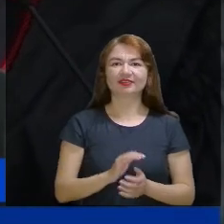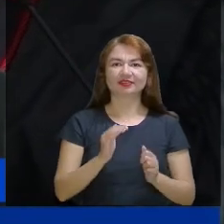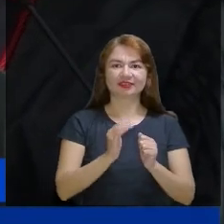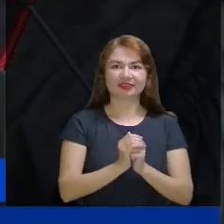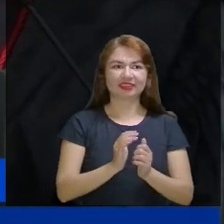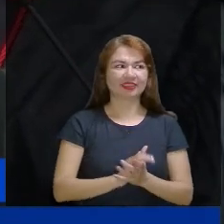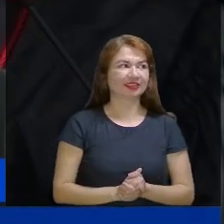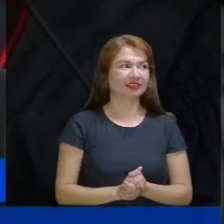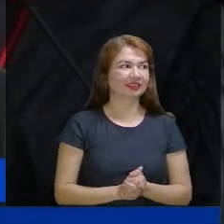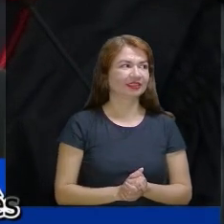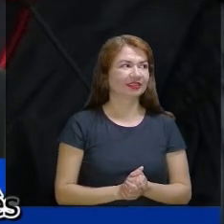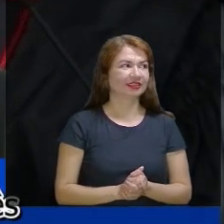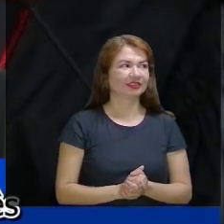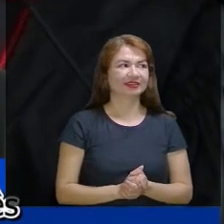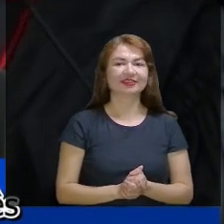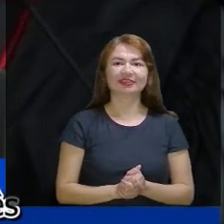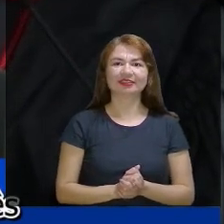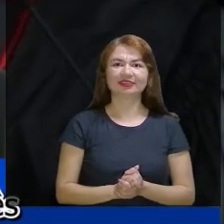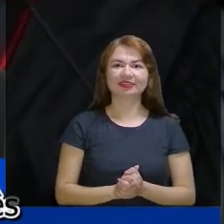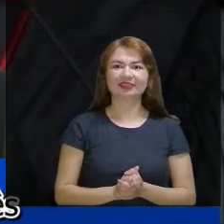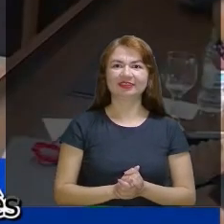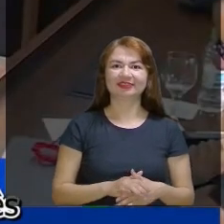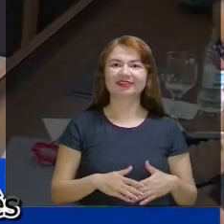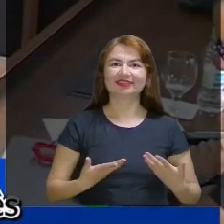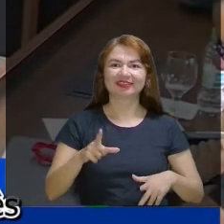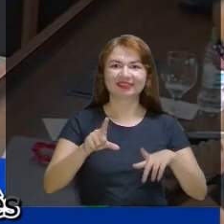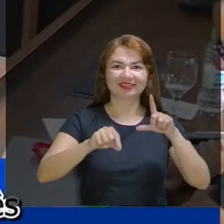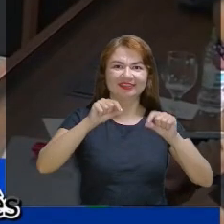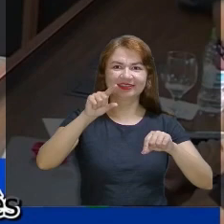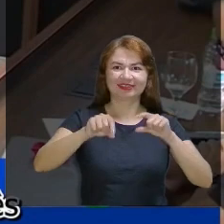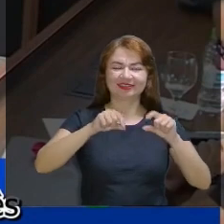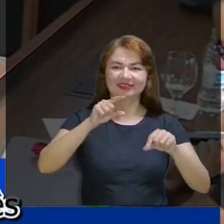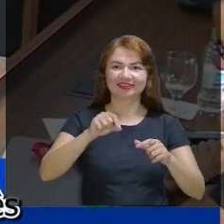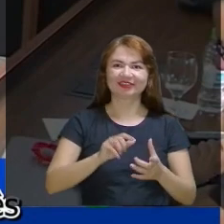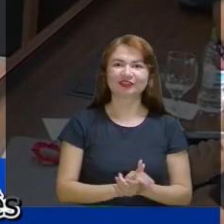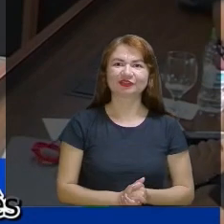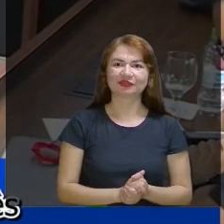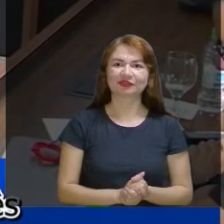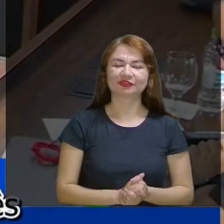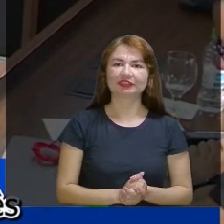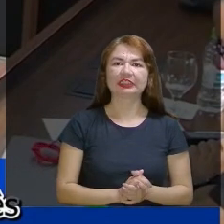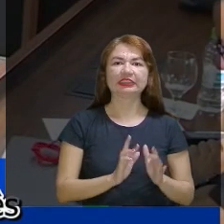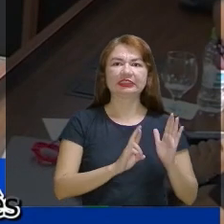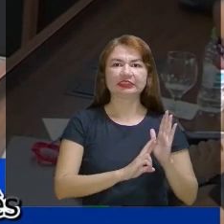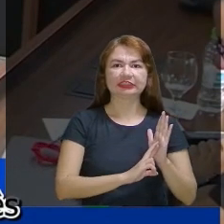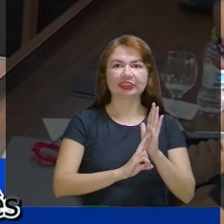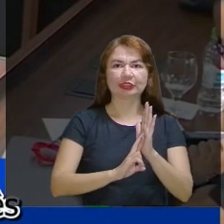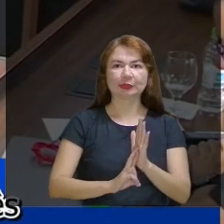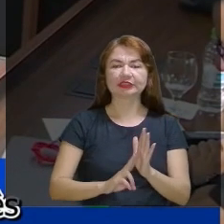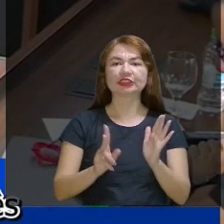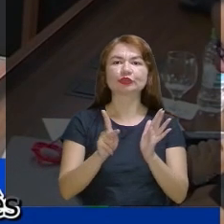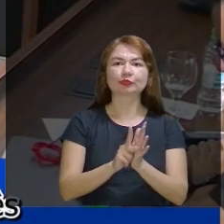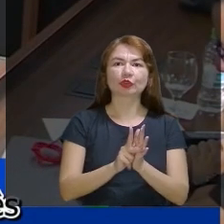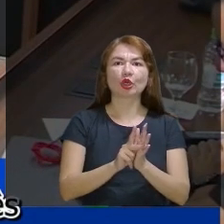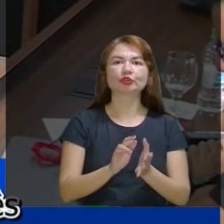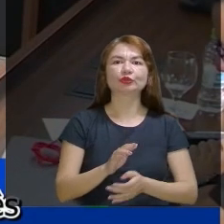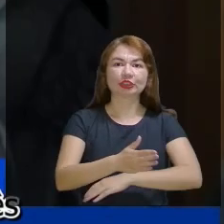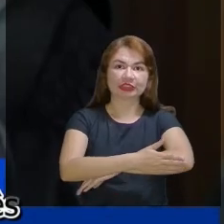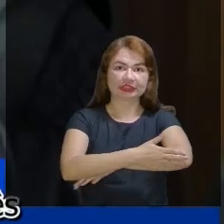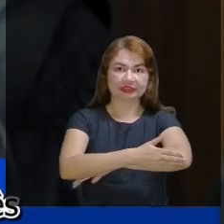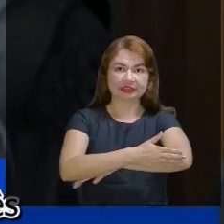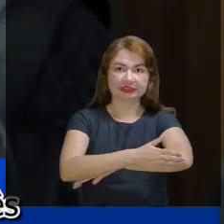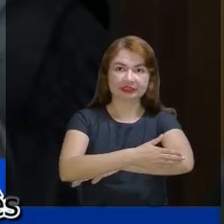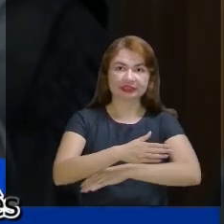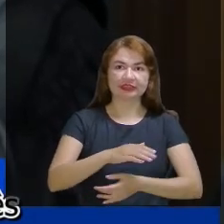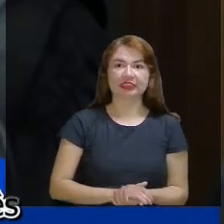linhas gerais, ele possibilita que as escolhas de representantes de turma que vocês fazem a cada ano